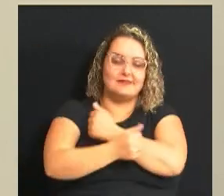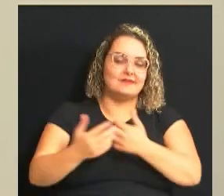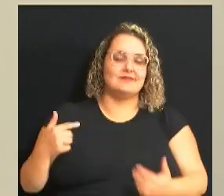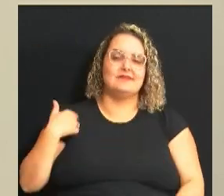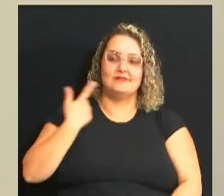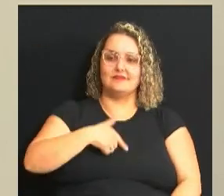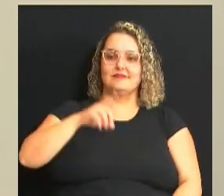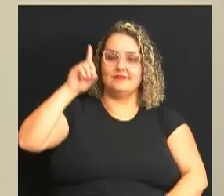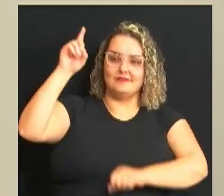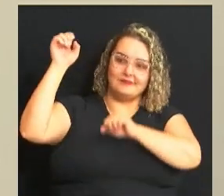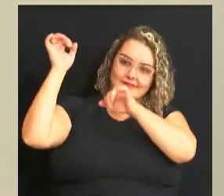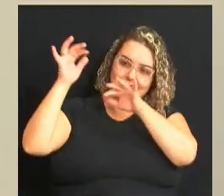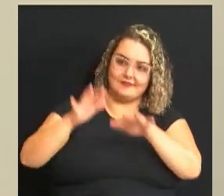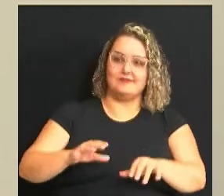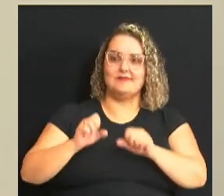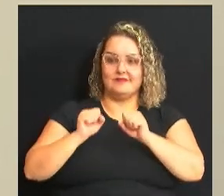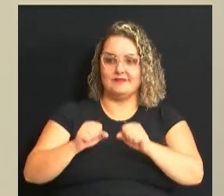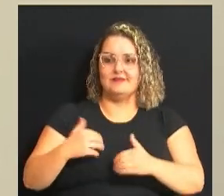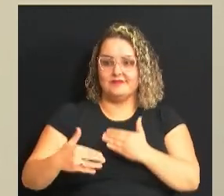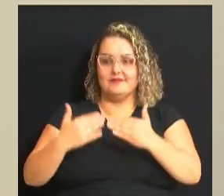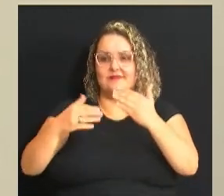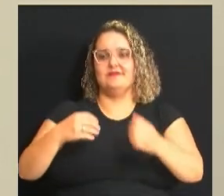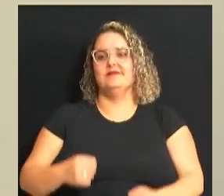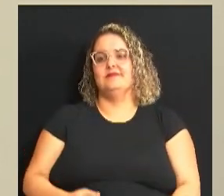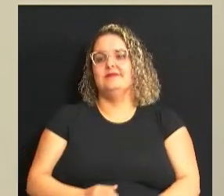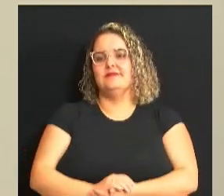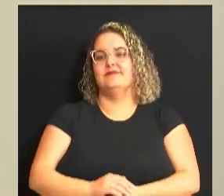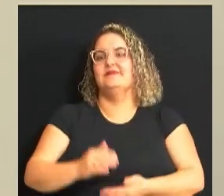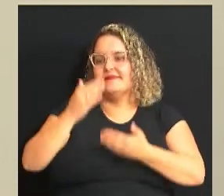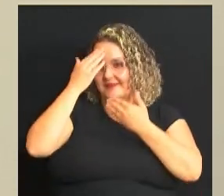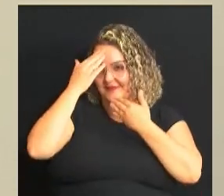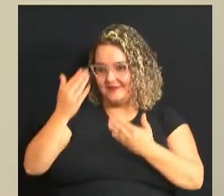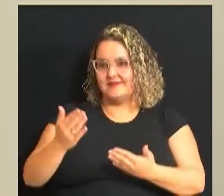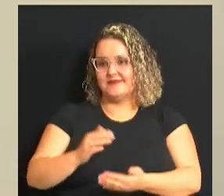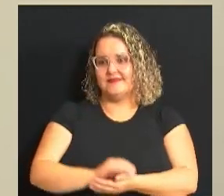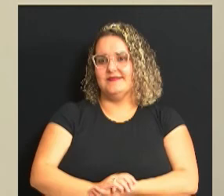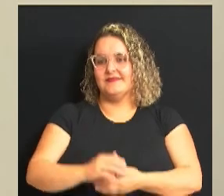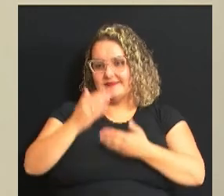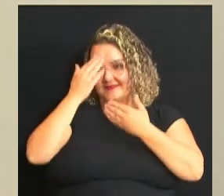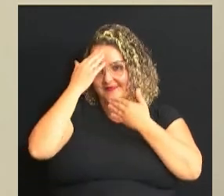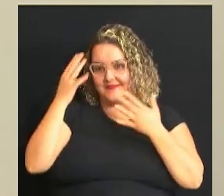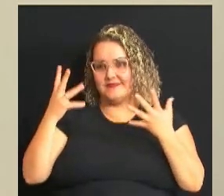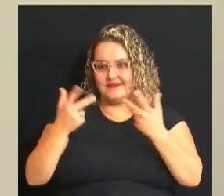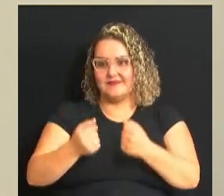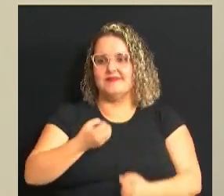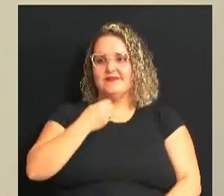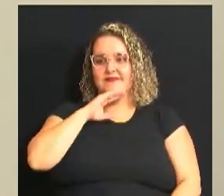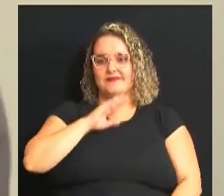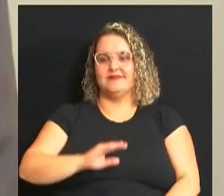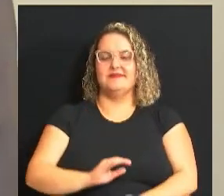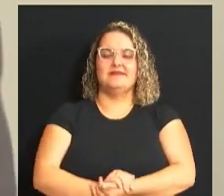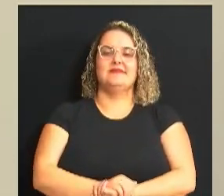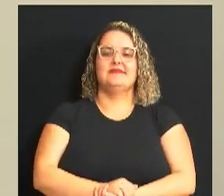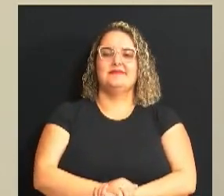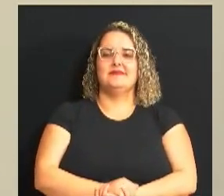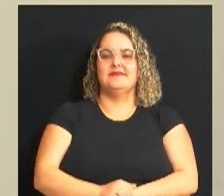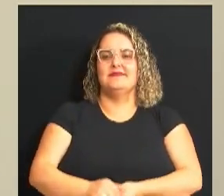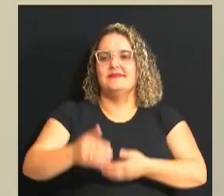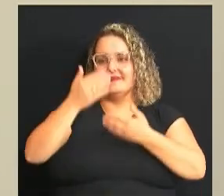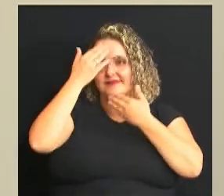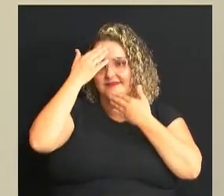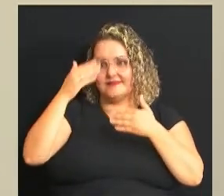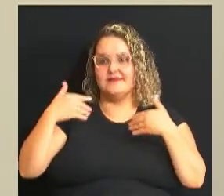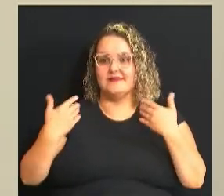nos abençoe e nós possamos produzir muito. Obrigado. Muito obrigado a todos. Boa tarde. Valeu. Muito obrigado, portanto,